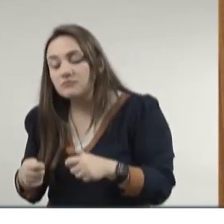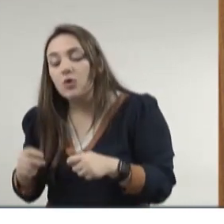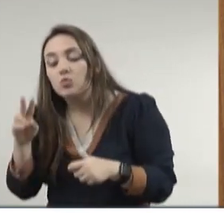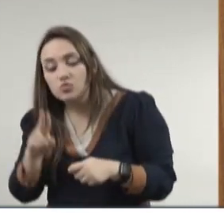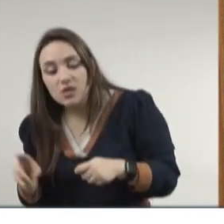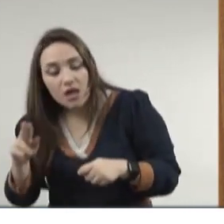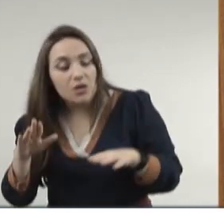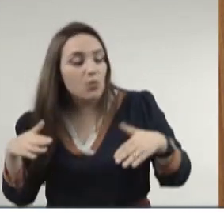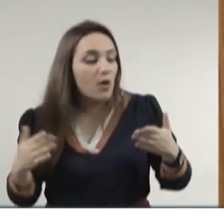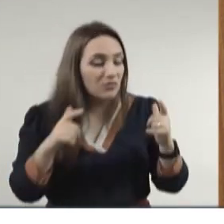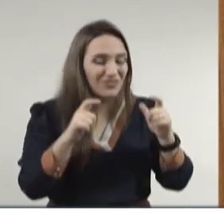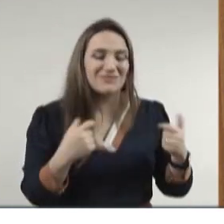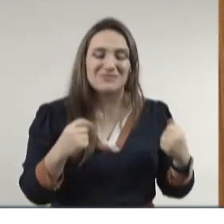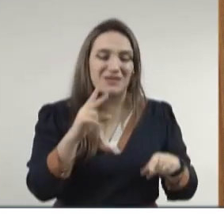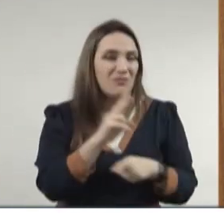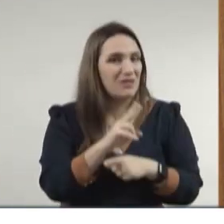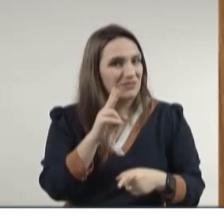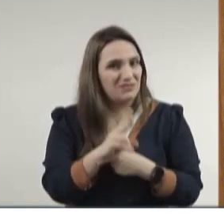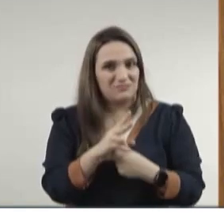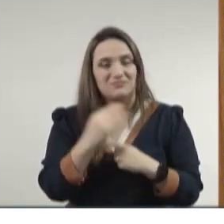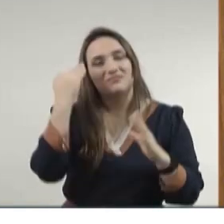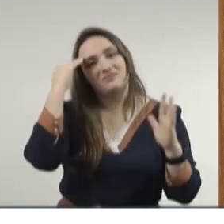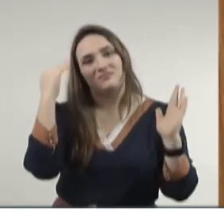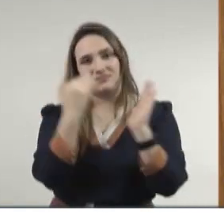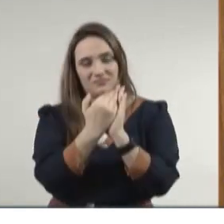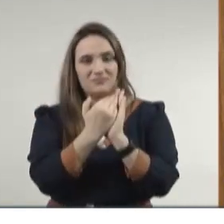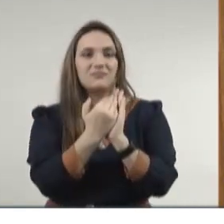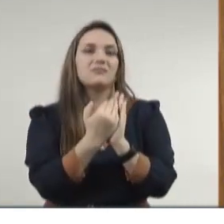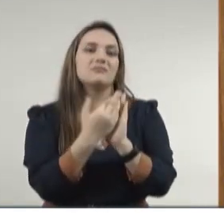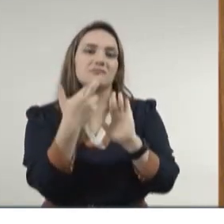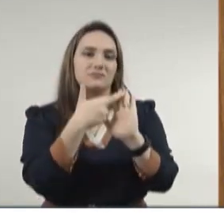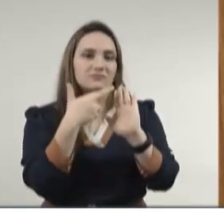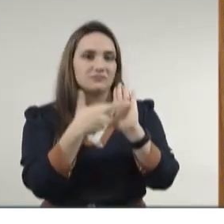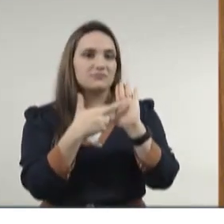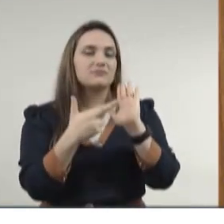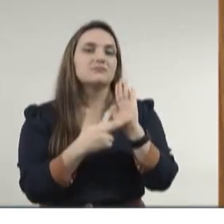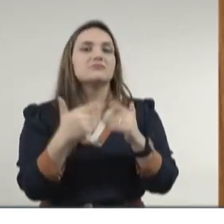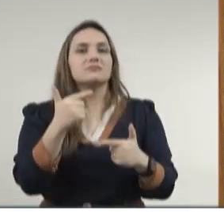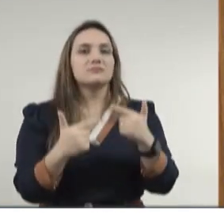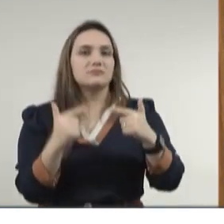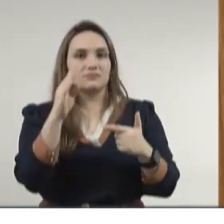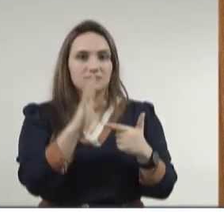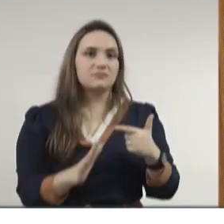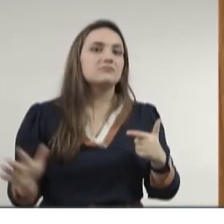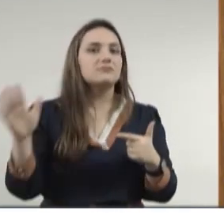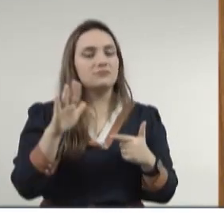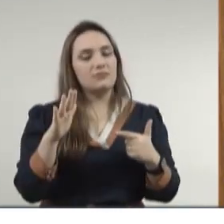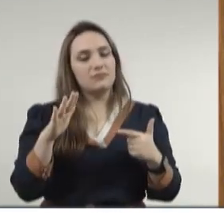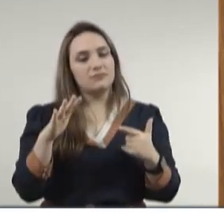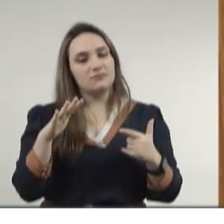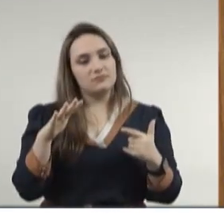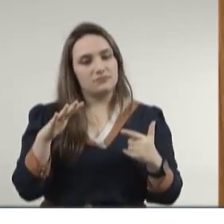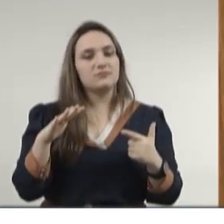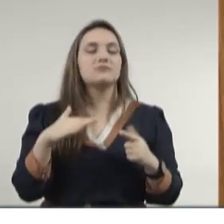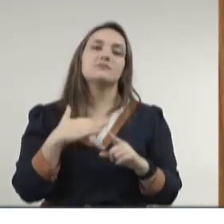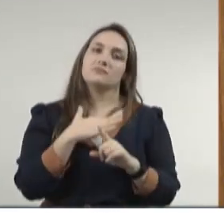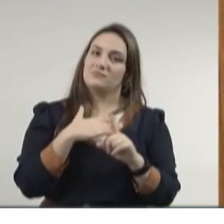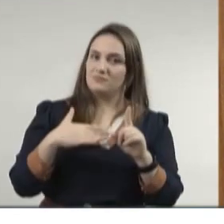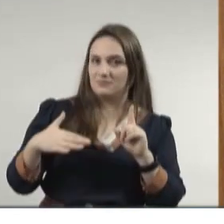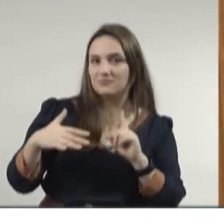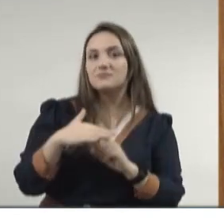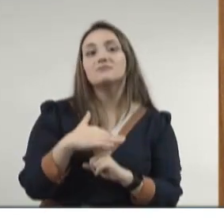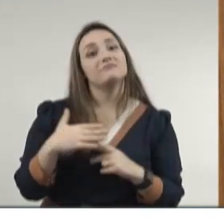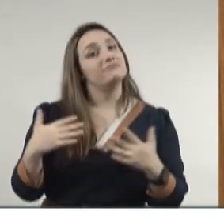ser preservadas de acordo com as diretrizes da Política Nacional de Meio Ambiente. Vejo, deputado